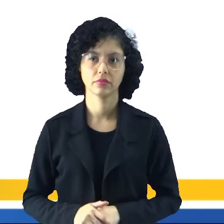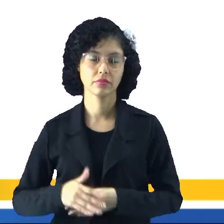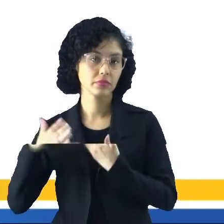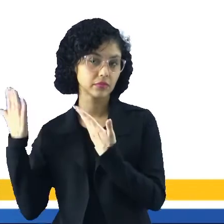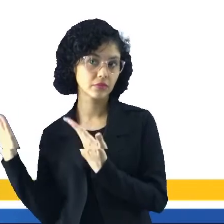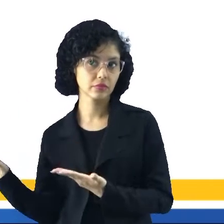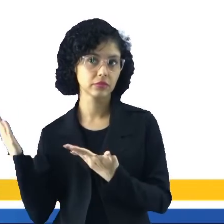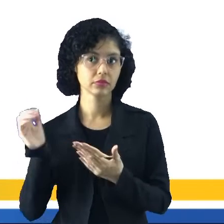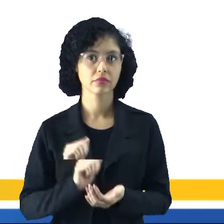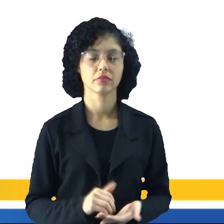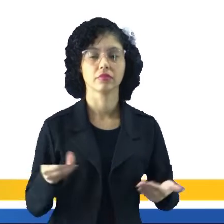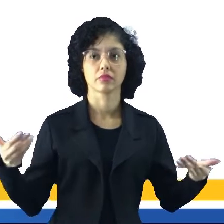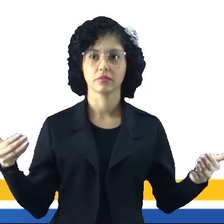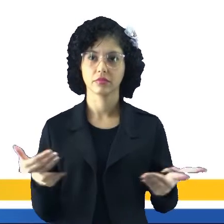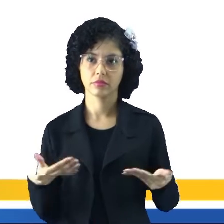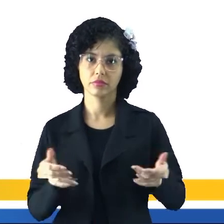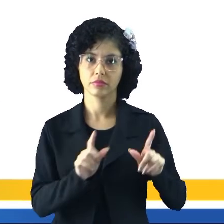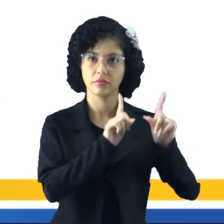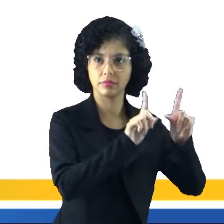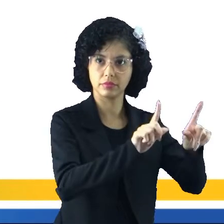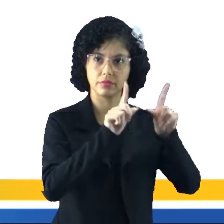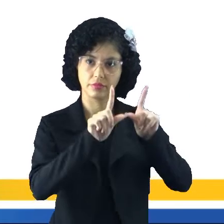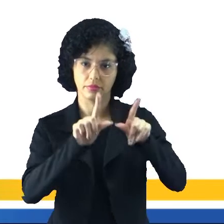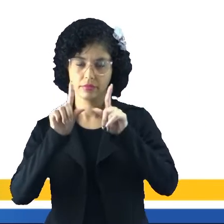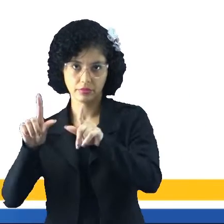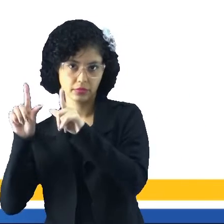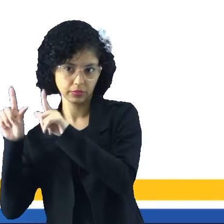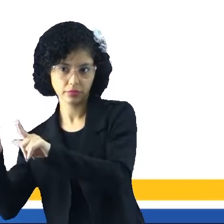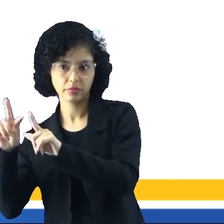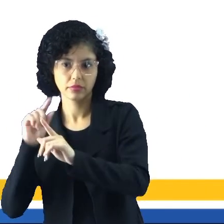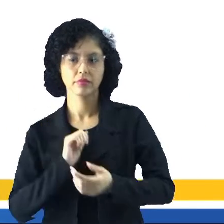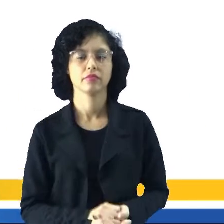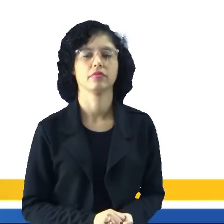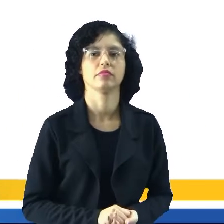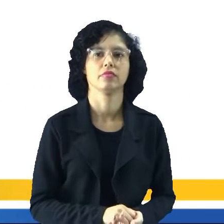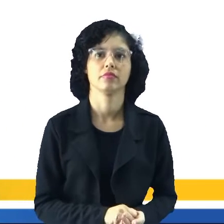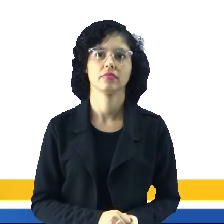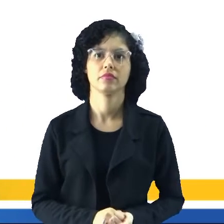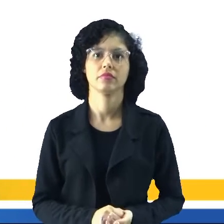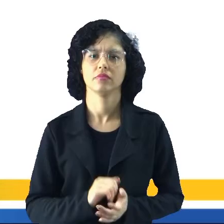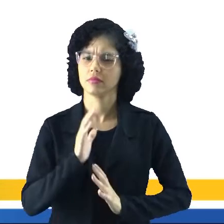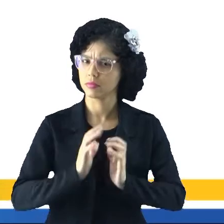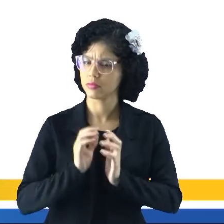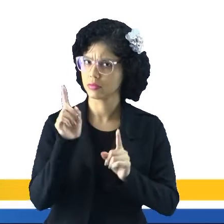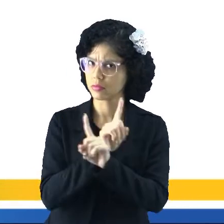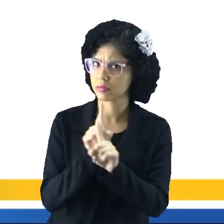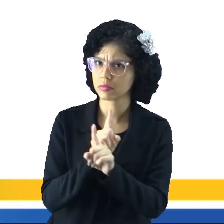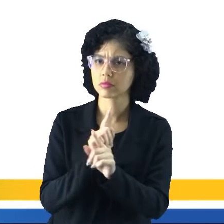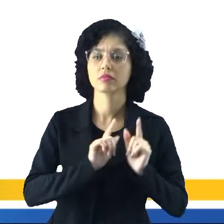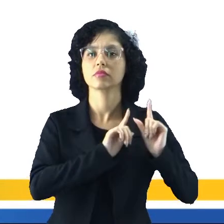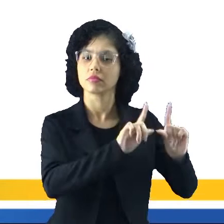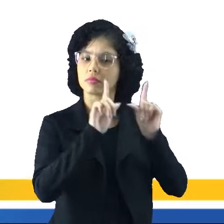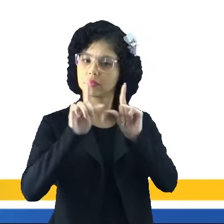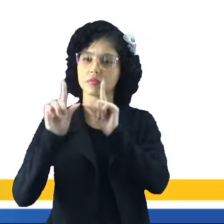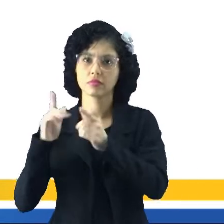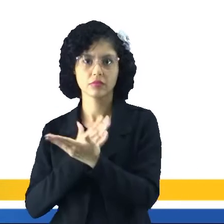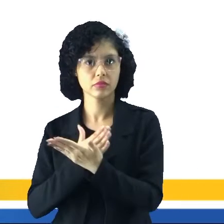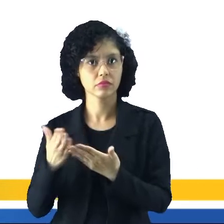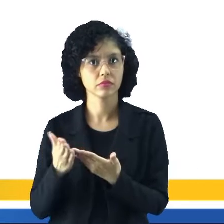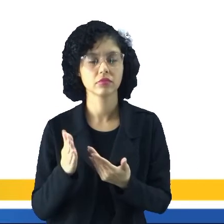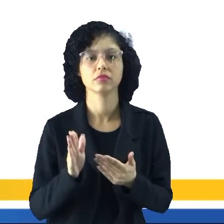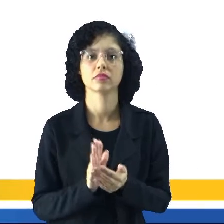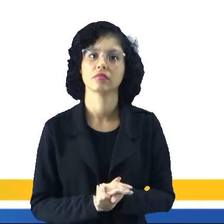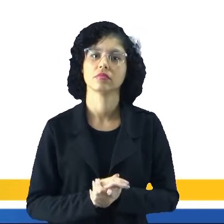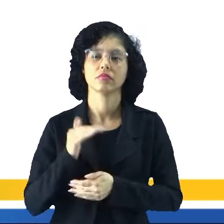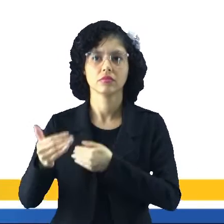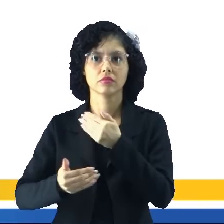Aqui nós temos agora, né, galera, uma tirinha, tá? Então não confundam. A tirinha, ela tem um começo, meio e fim. Então,